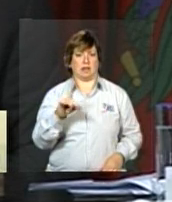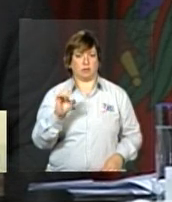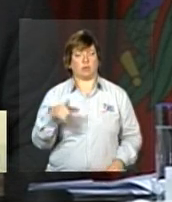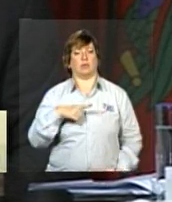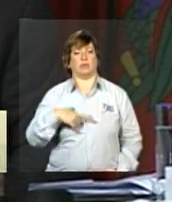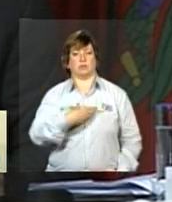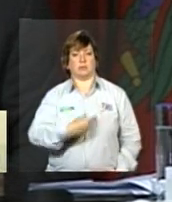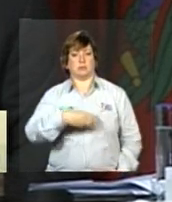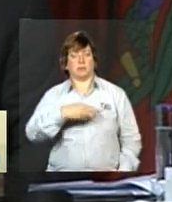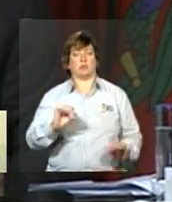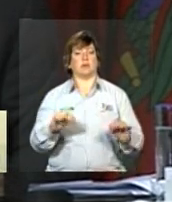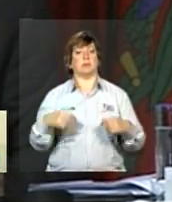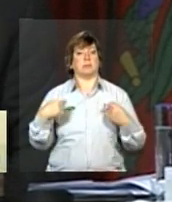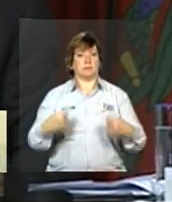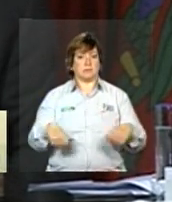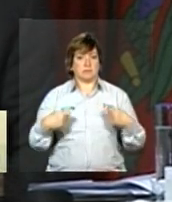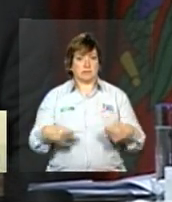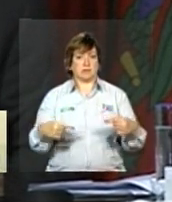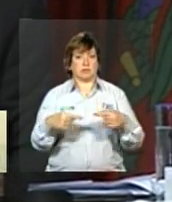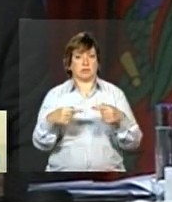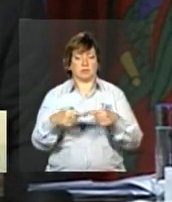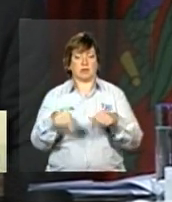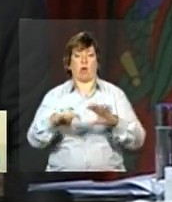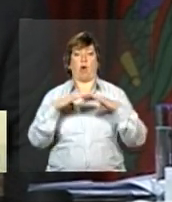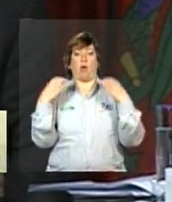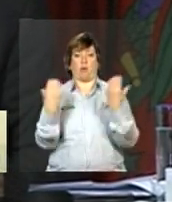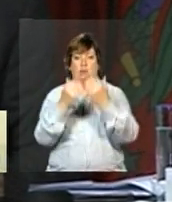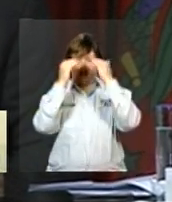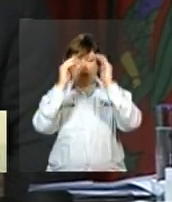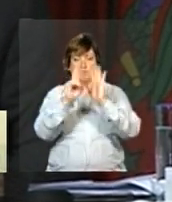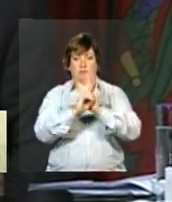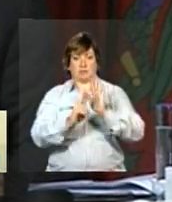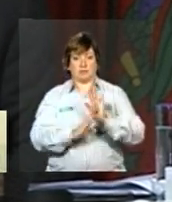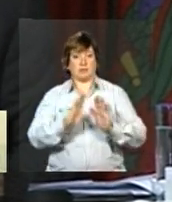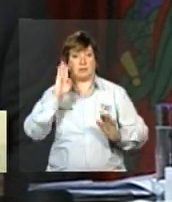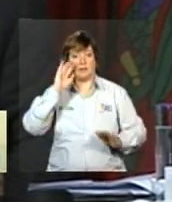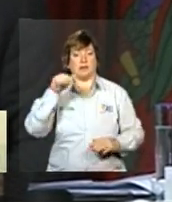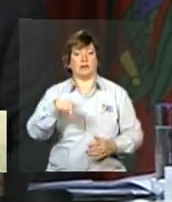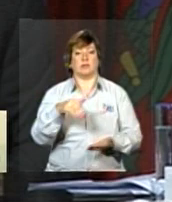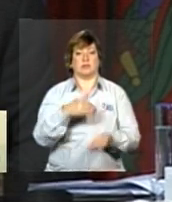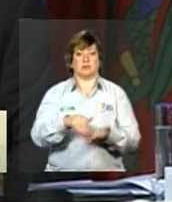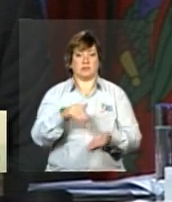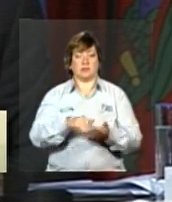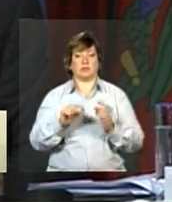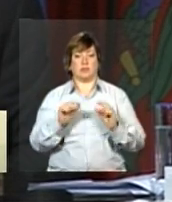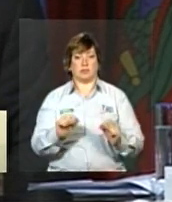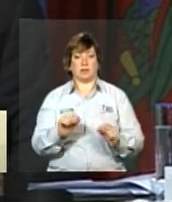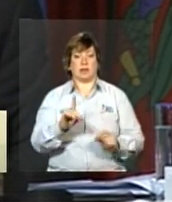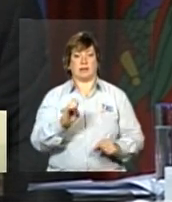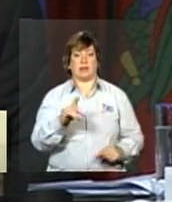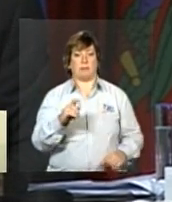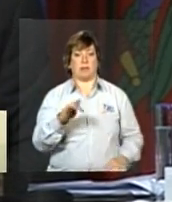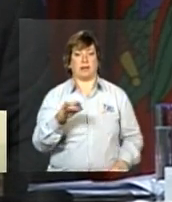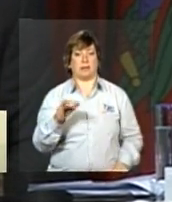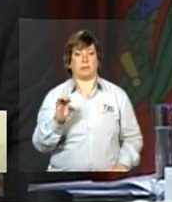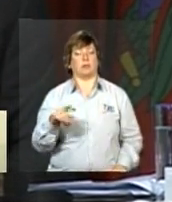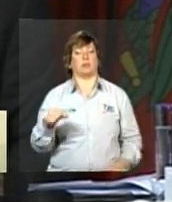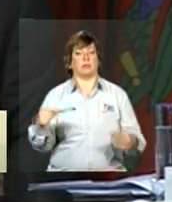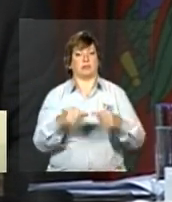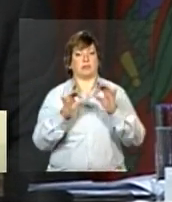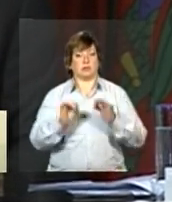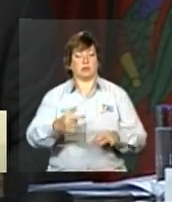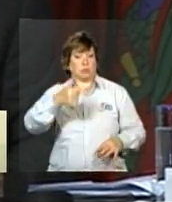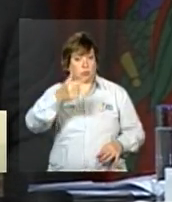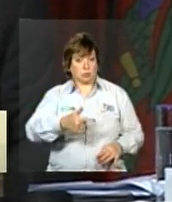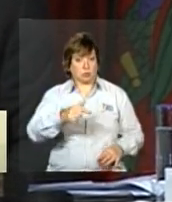estar submetidos à secretaria da conferência, mais especificamente ao escritório do Departamento Legal, localizado no segundo andar